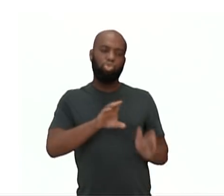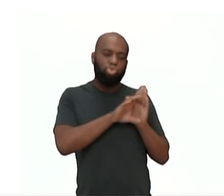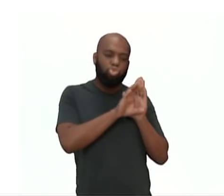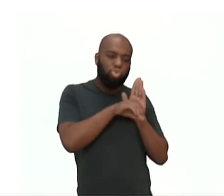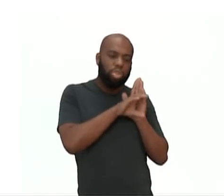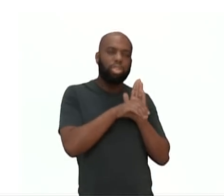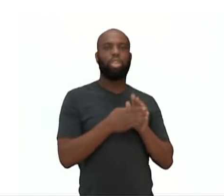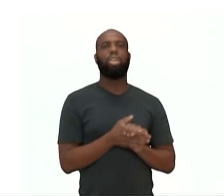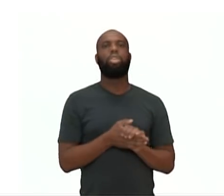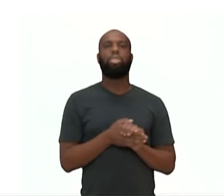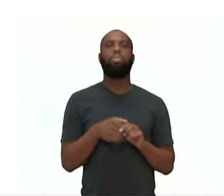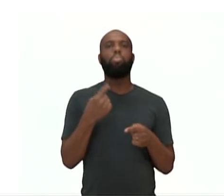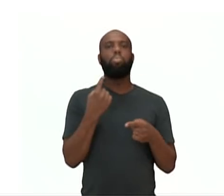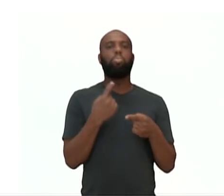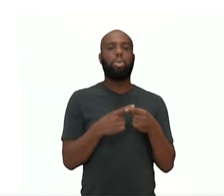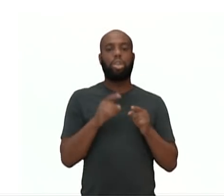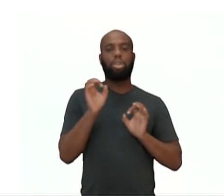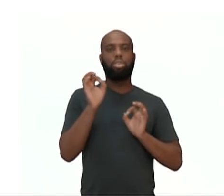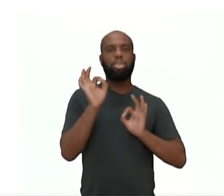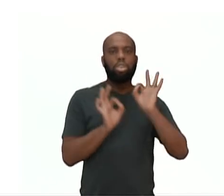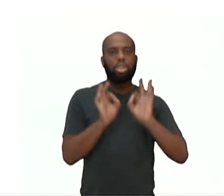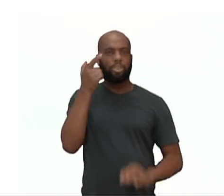ali para a gente se alinhar nesse conteúdo.